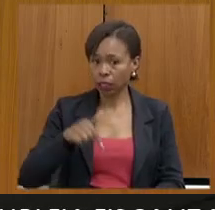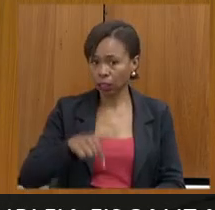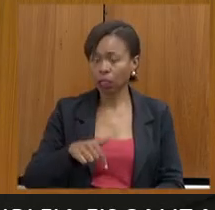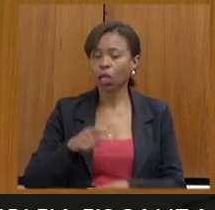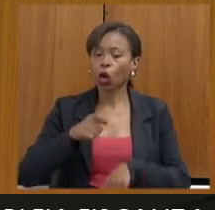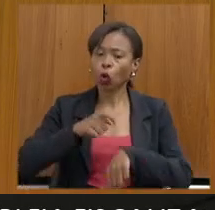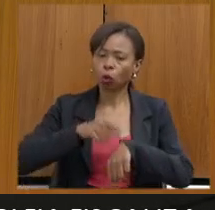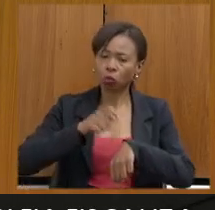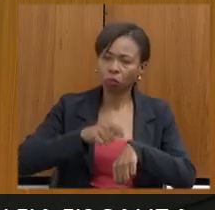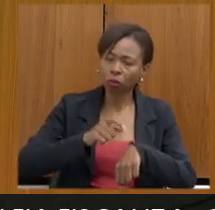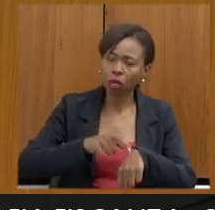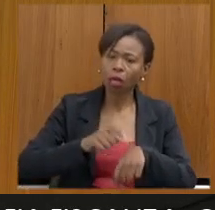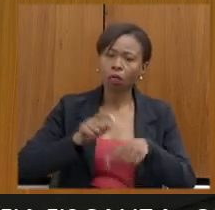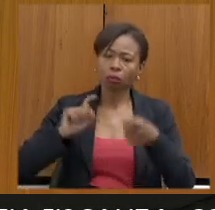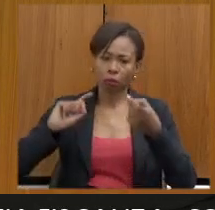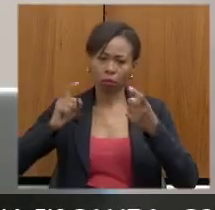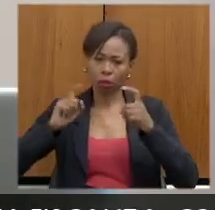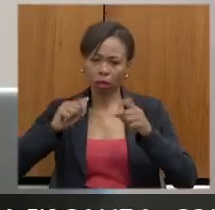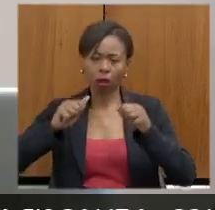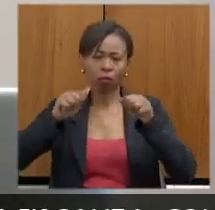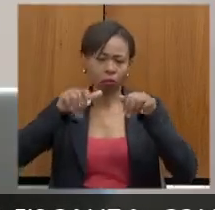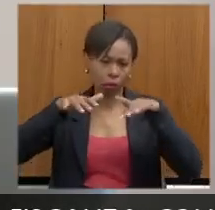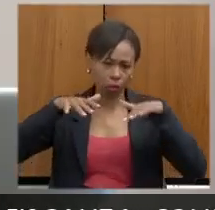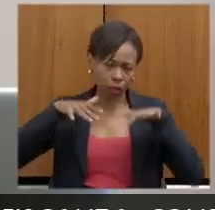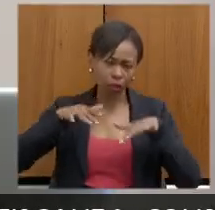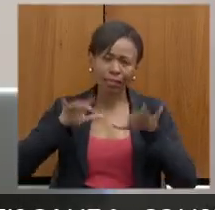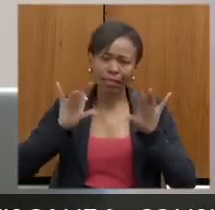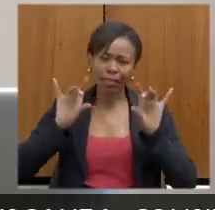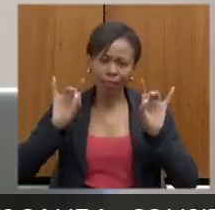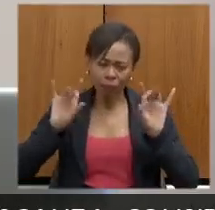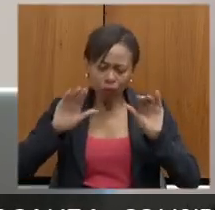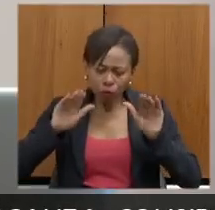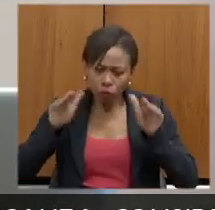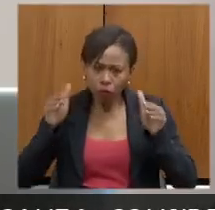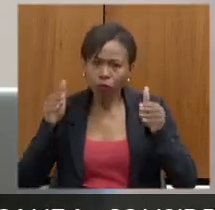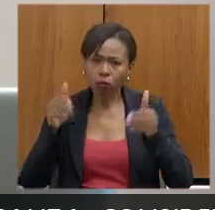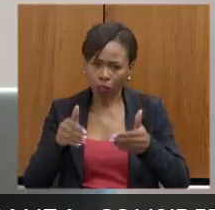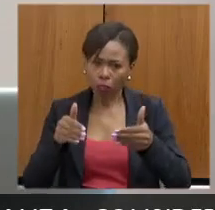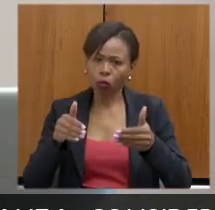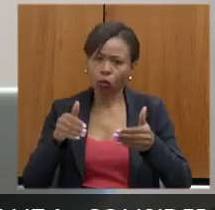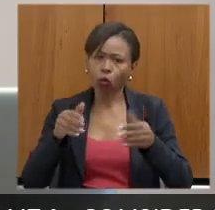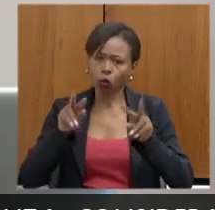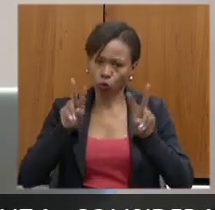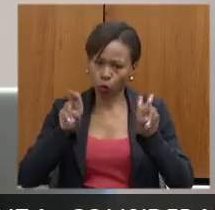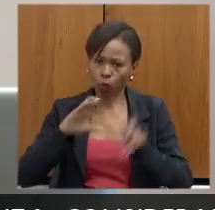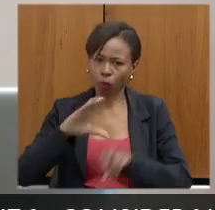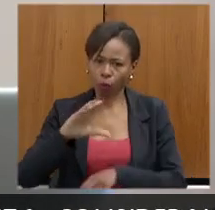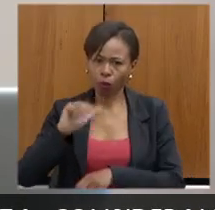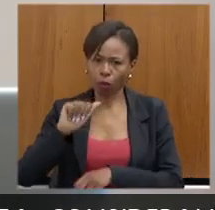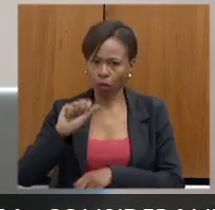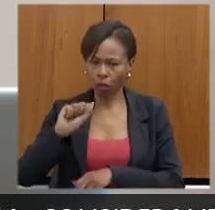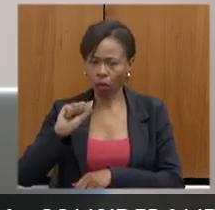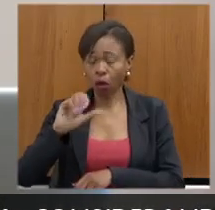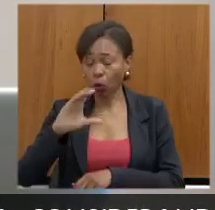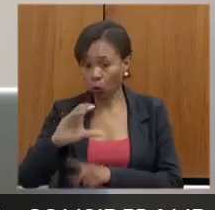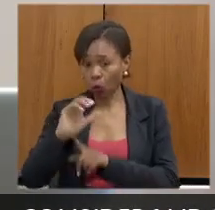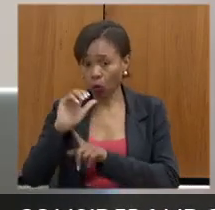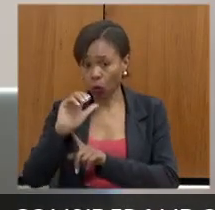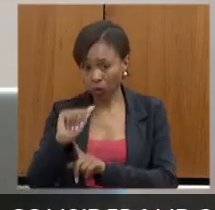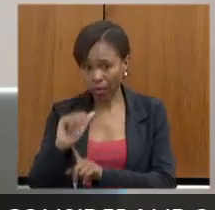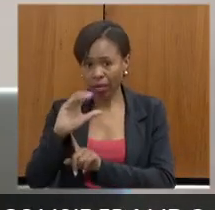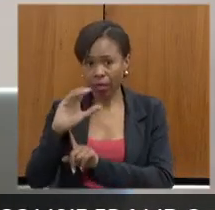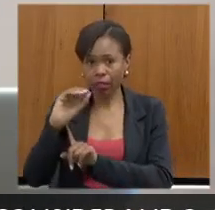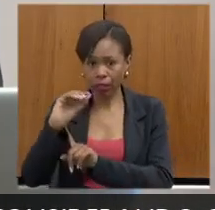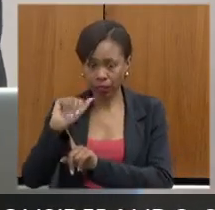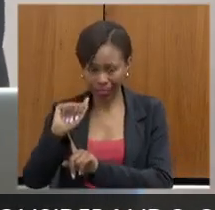momento bem mais eu diria específico para debruçar sobre o tema e que a polícia militar